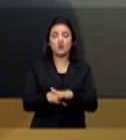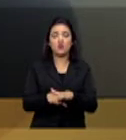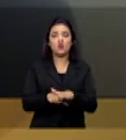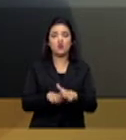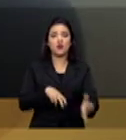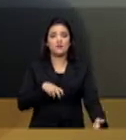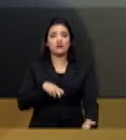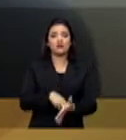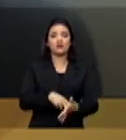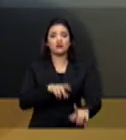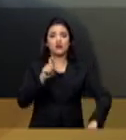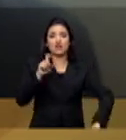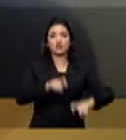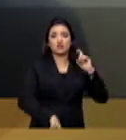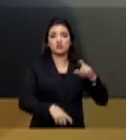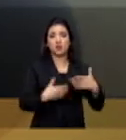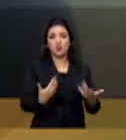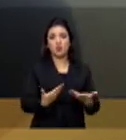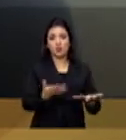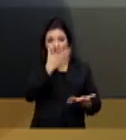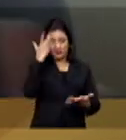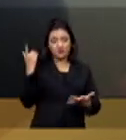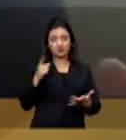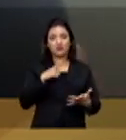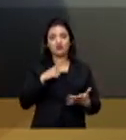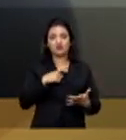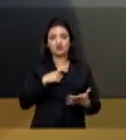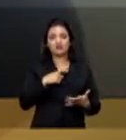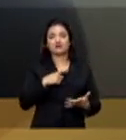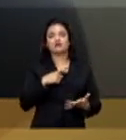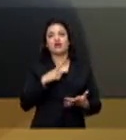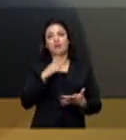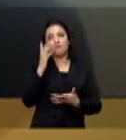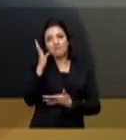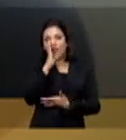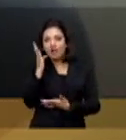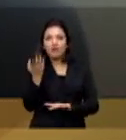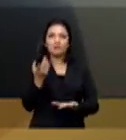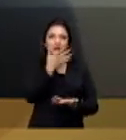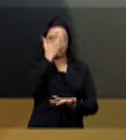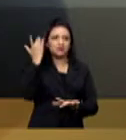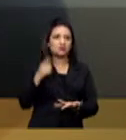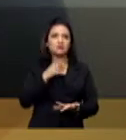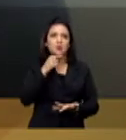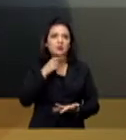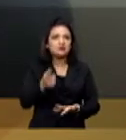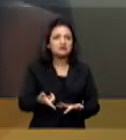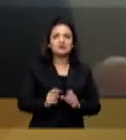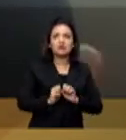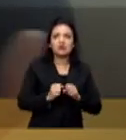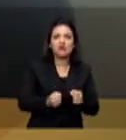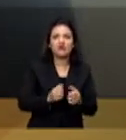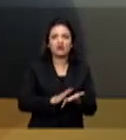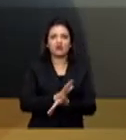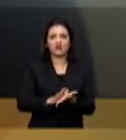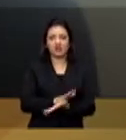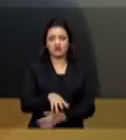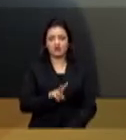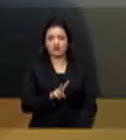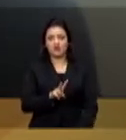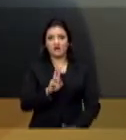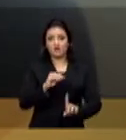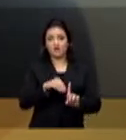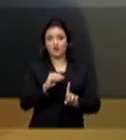de vulnerável de que resulte lesão corporal de natureza grave. Aqui, portanto, estabelecemos essa comparação com